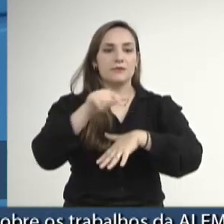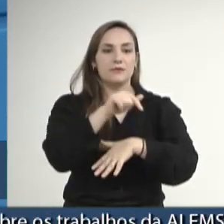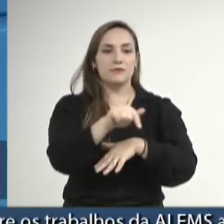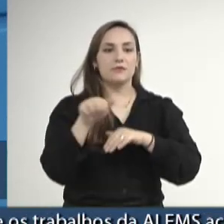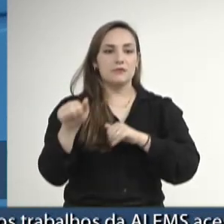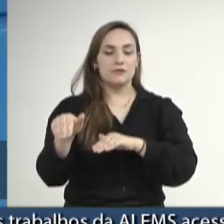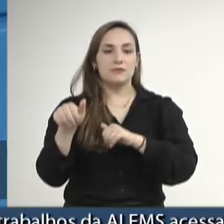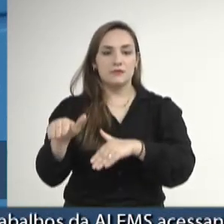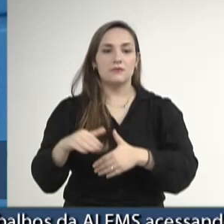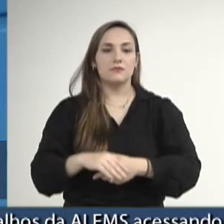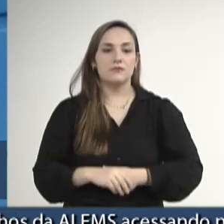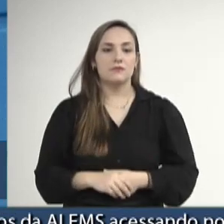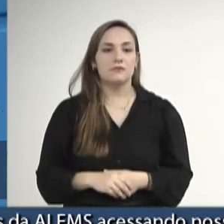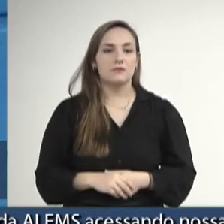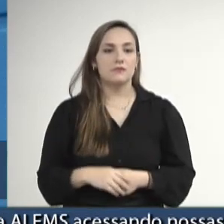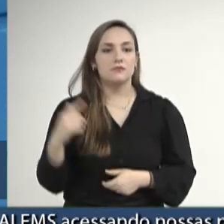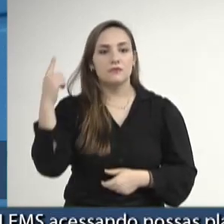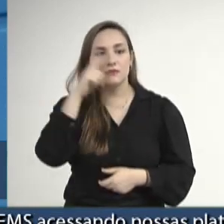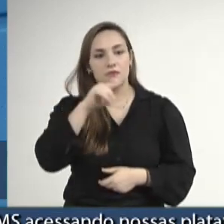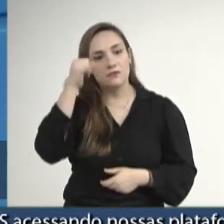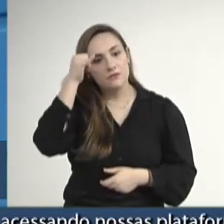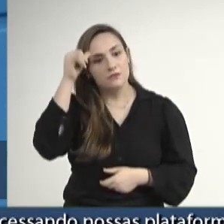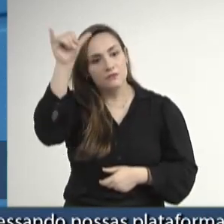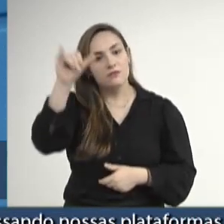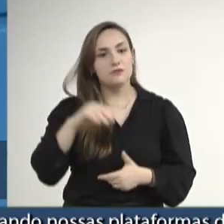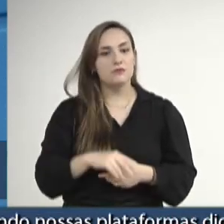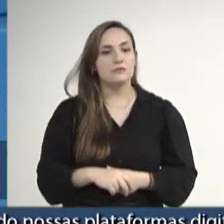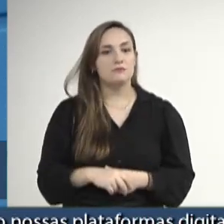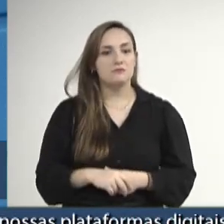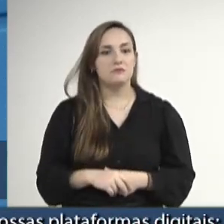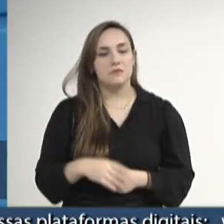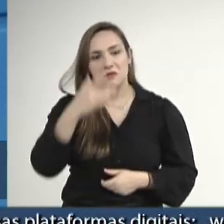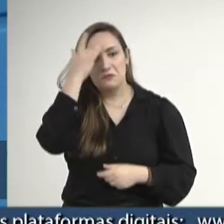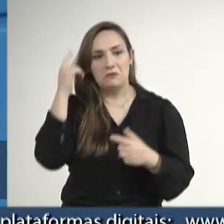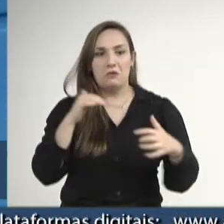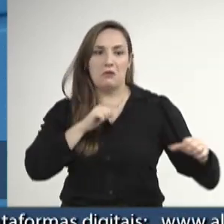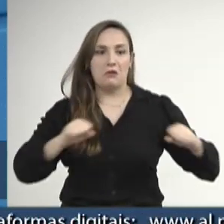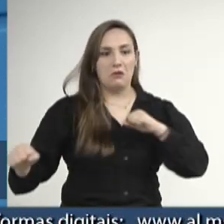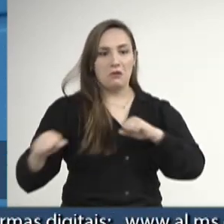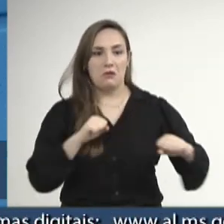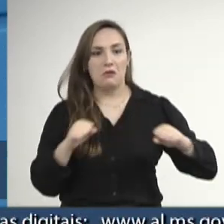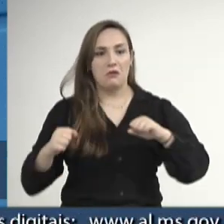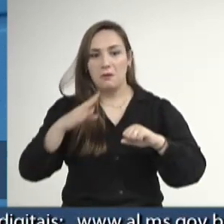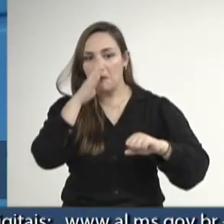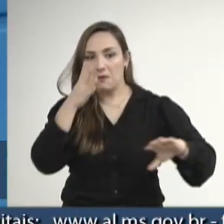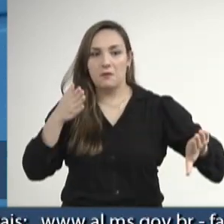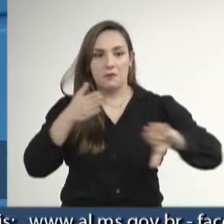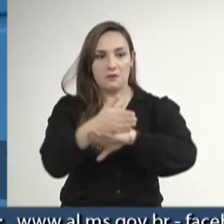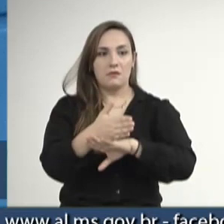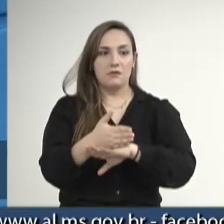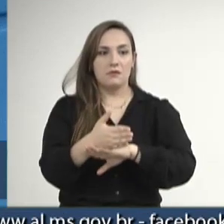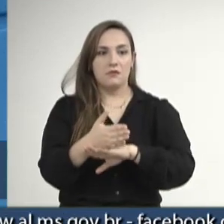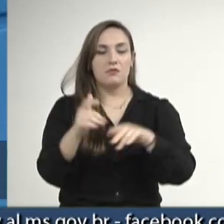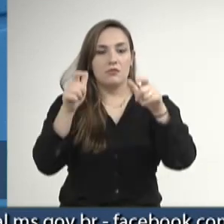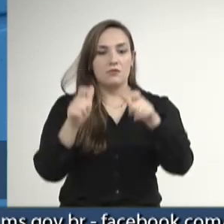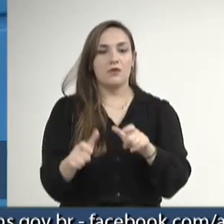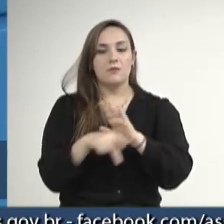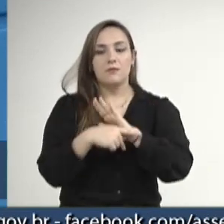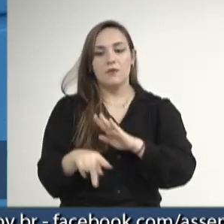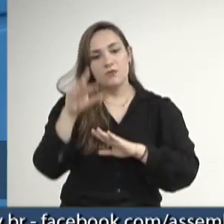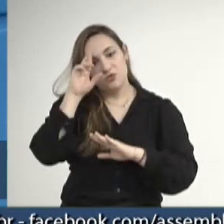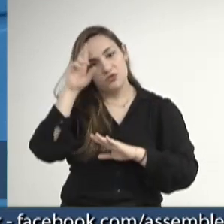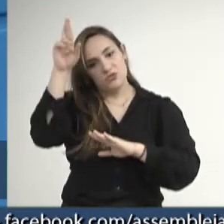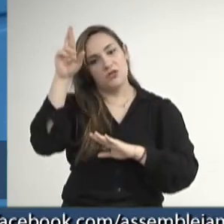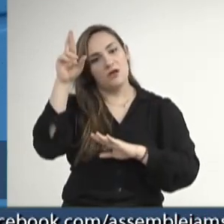quando evitou que manifestantes invadissem área reservada a autoridades e